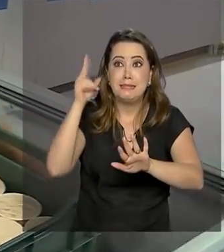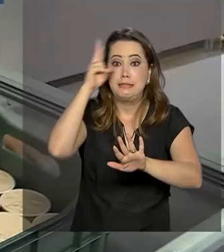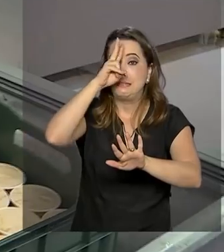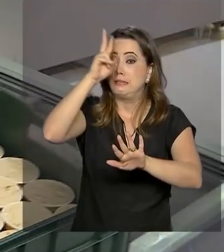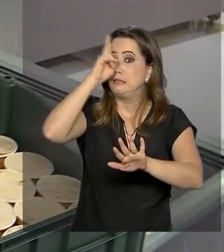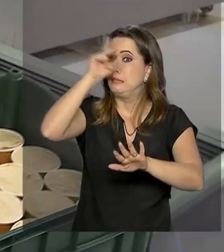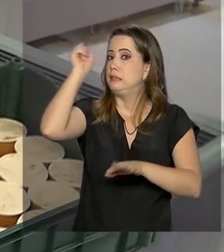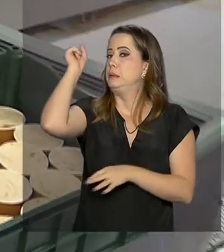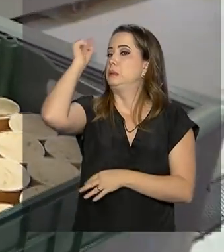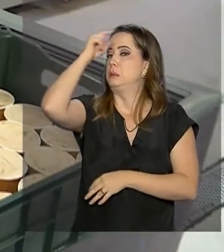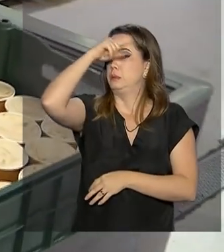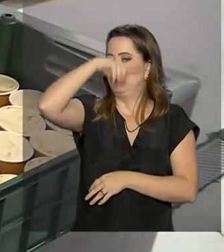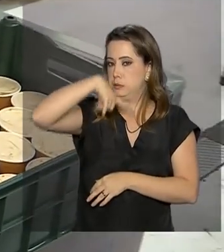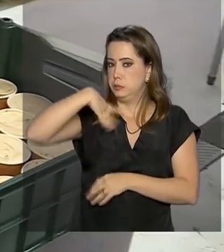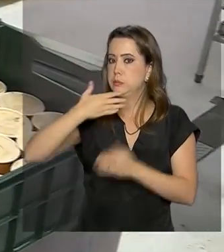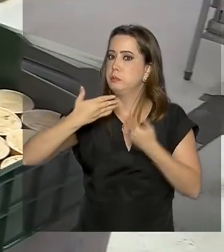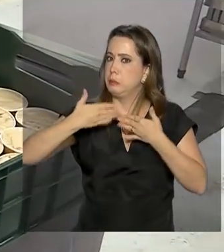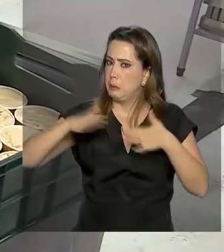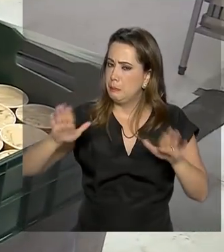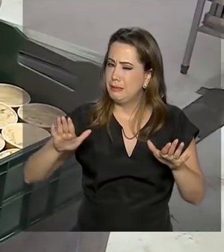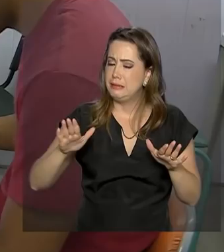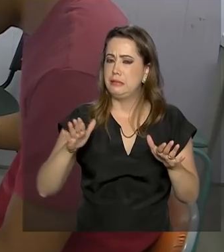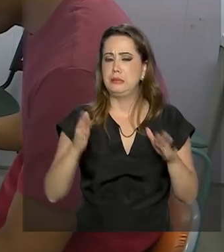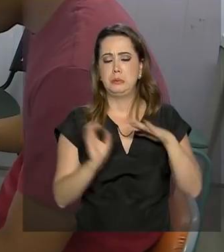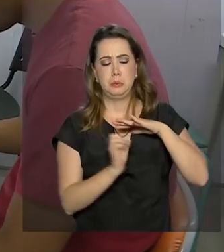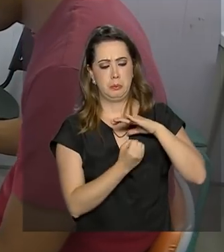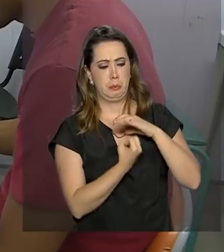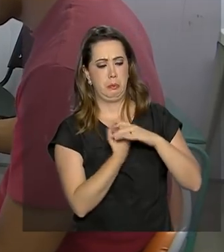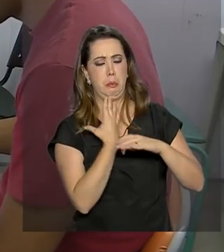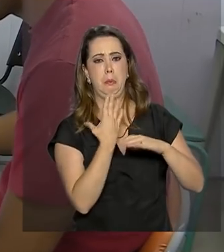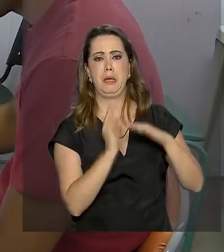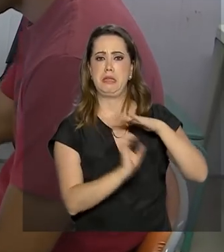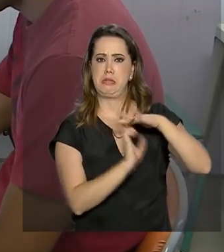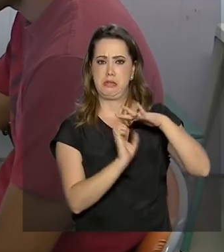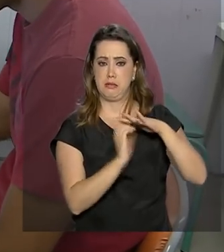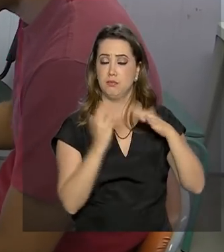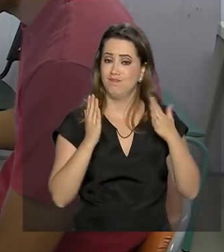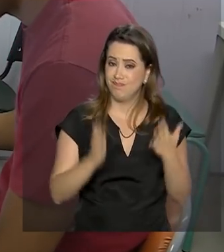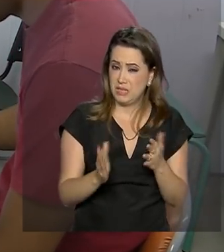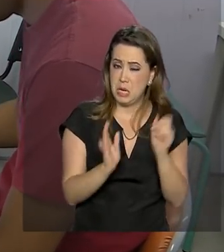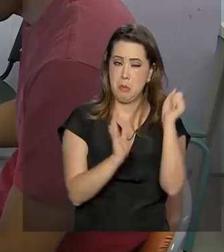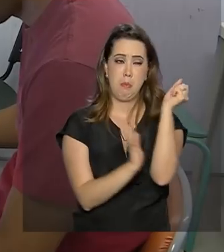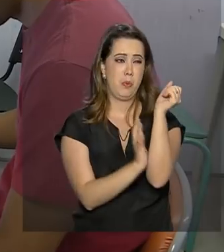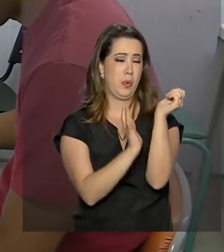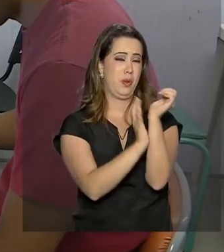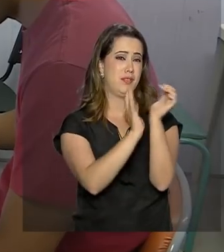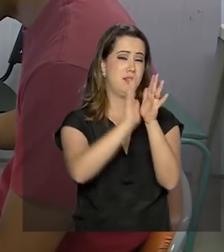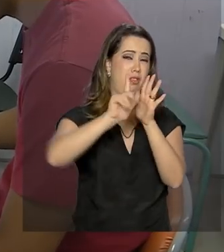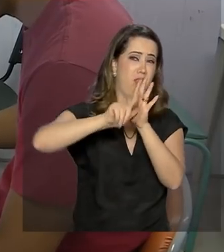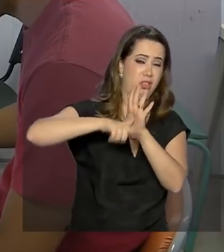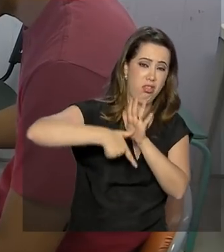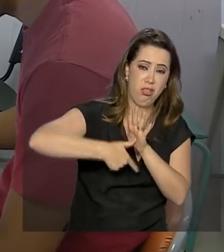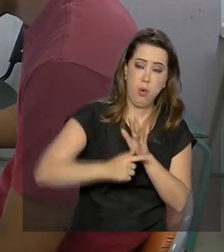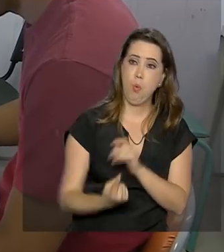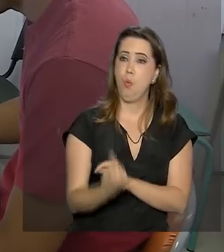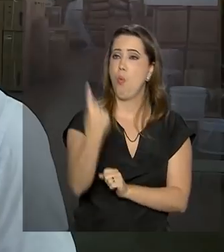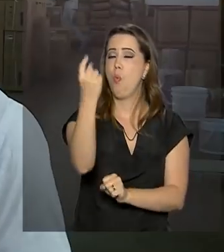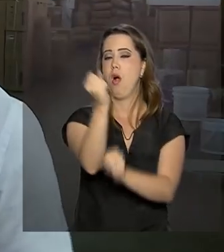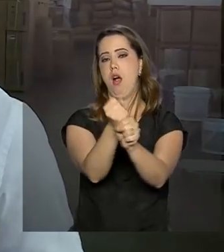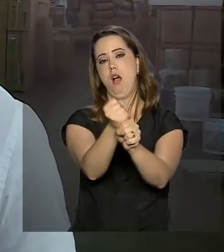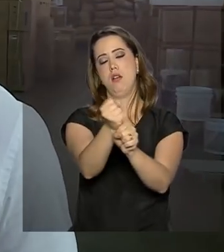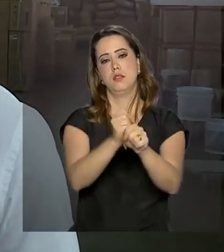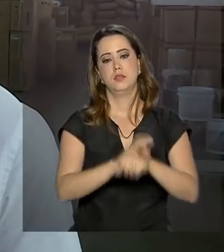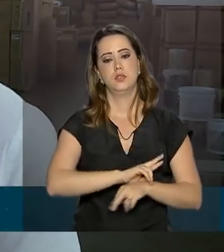dificuldades que passou, vem desânimo. A burocracia enfrentada atrasou o processo em mais de um ano.